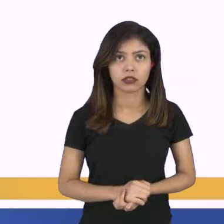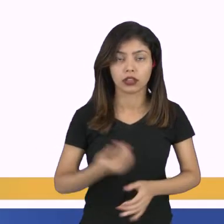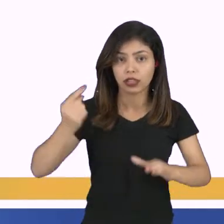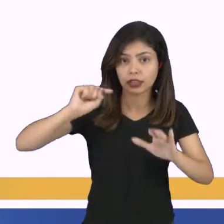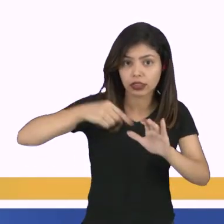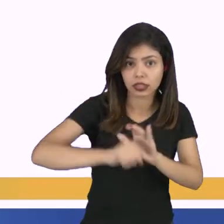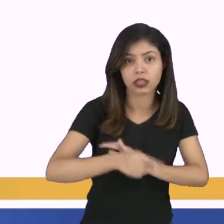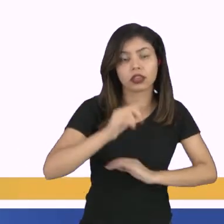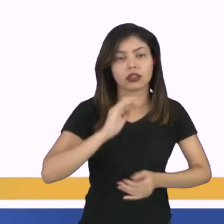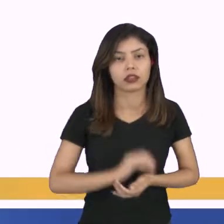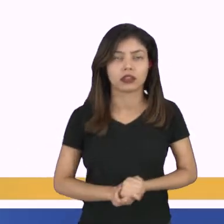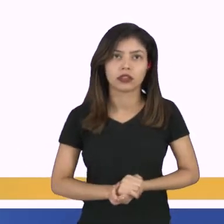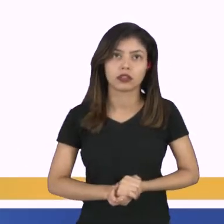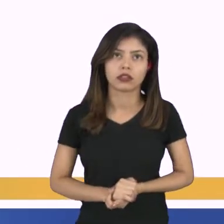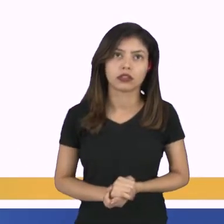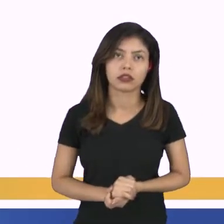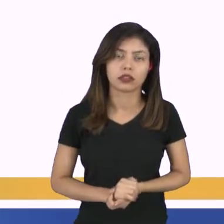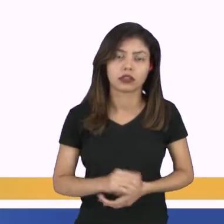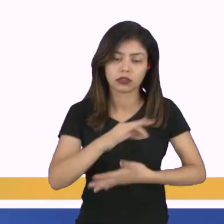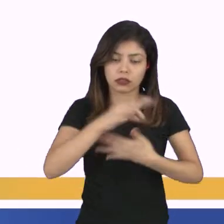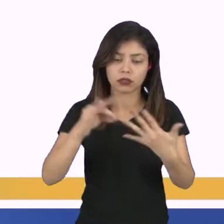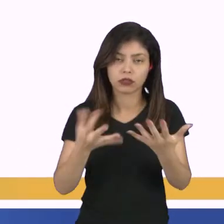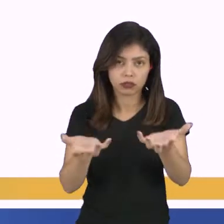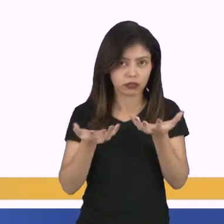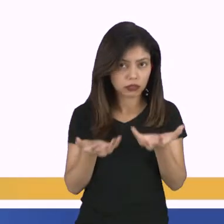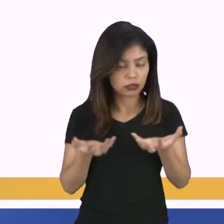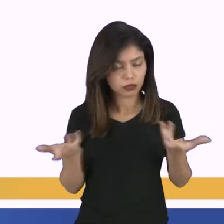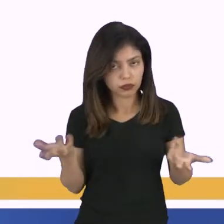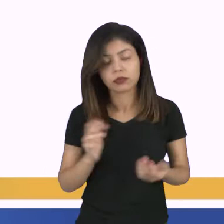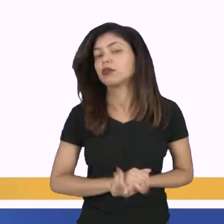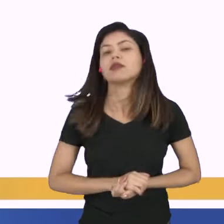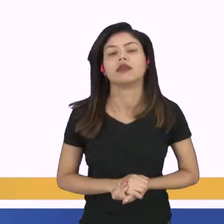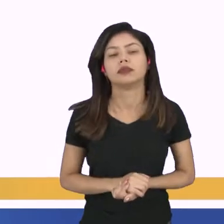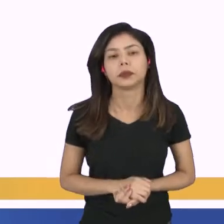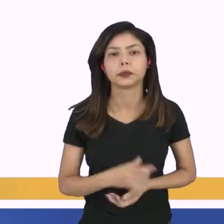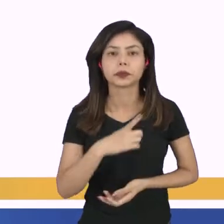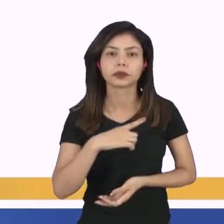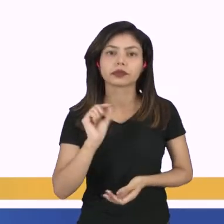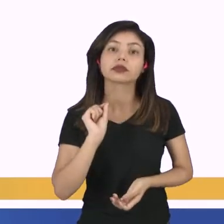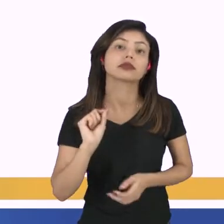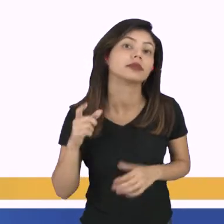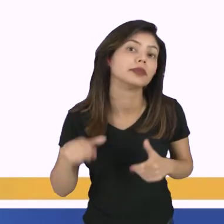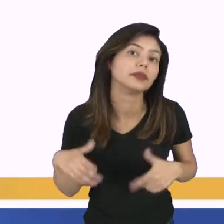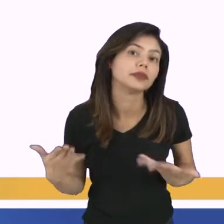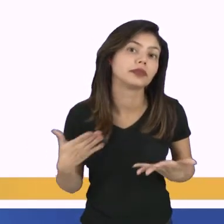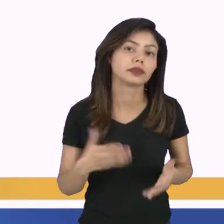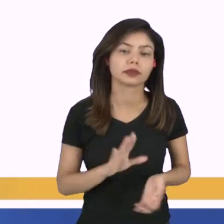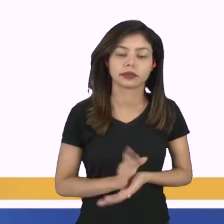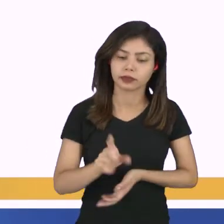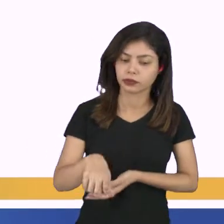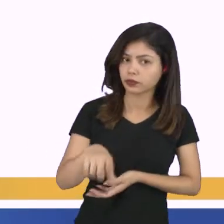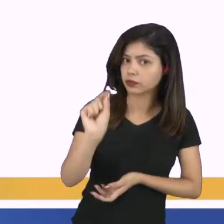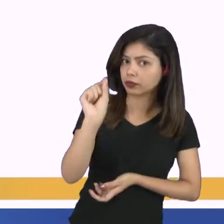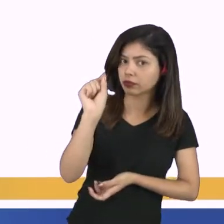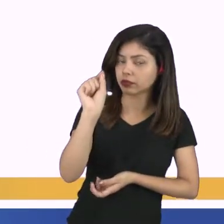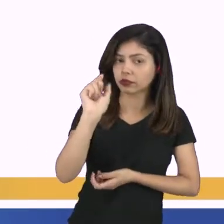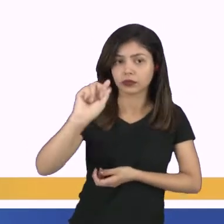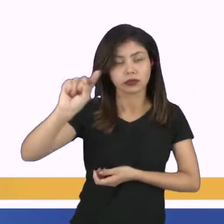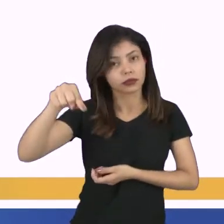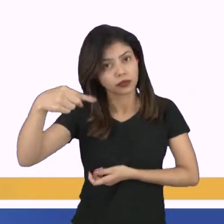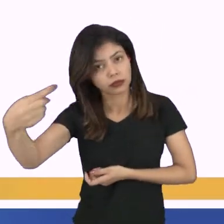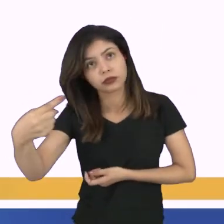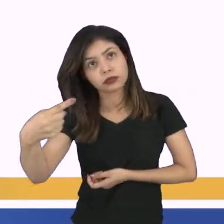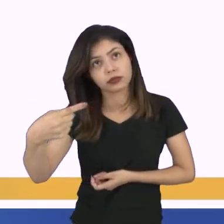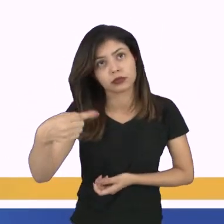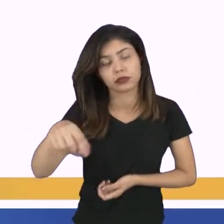dentro do organismo-alvo, ou seja, do elemento que eu quero. Aí eu tenho que ir para onde? Para a seleção. Depois eu vou